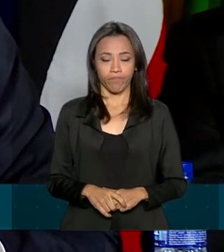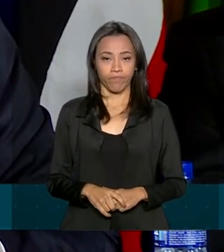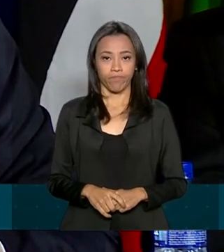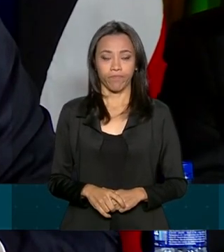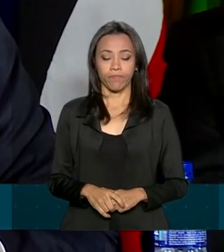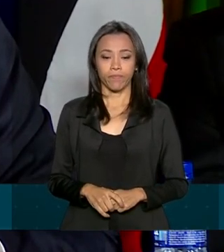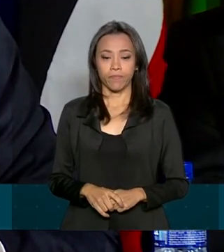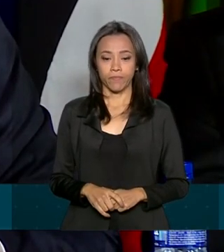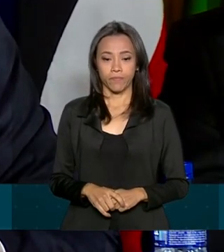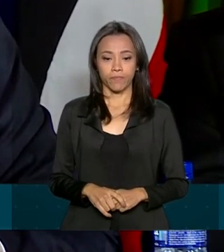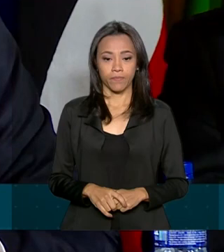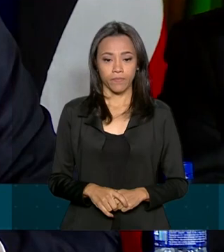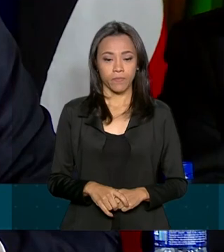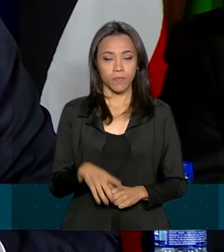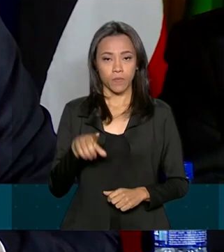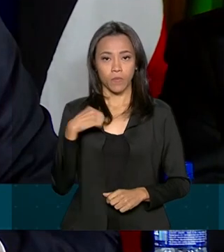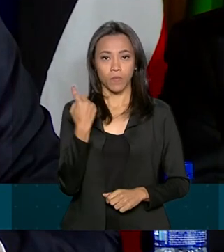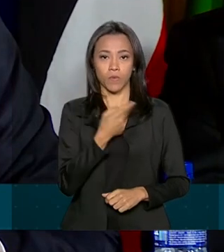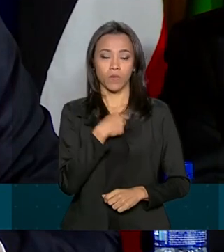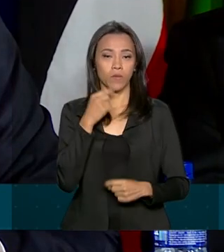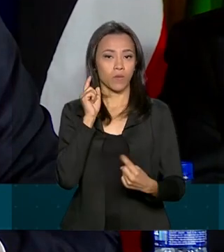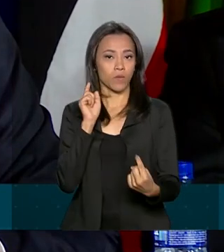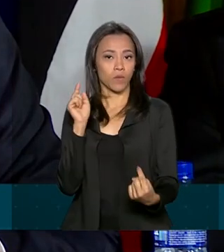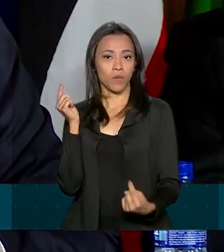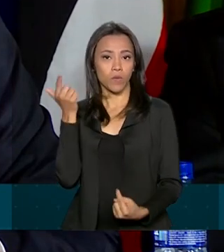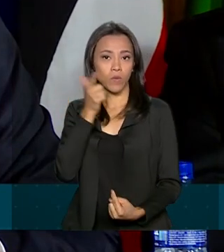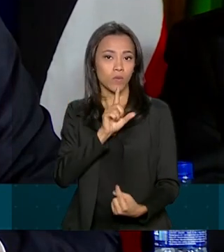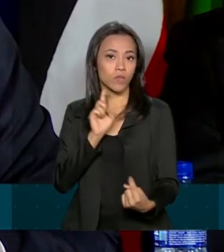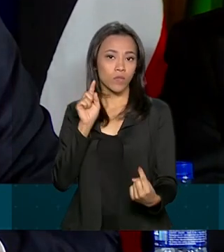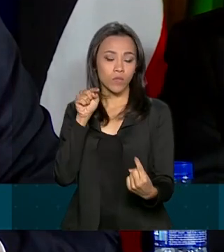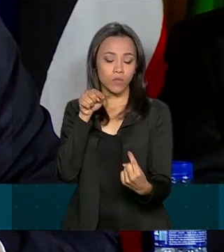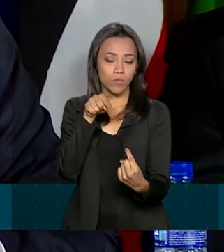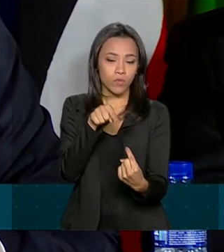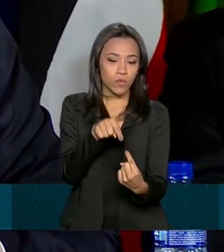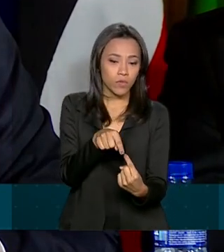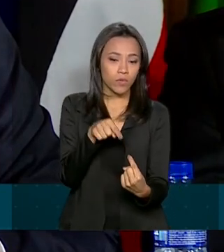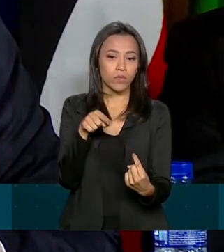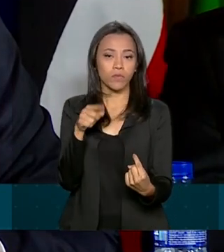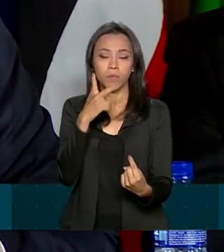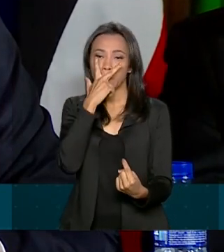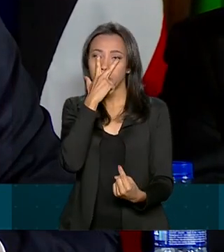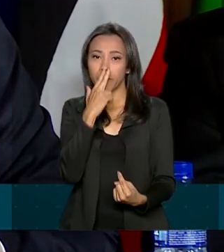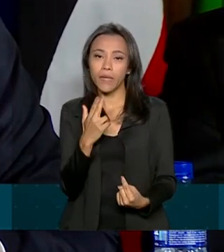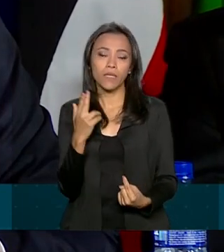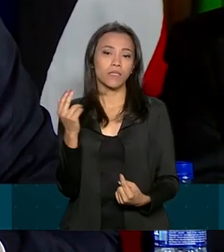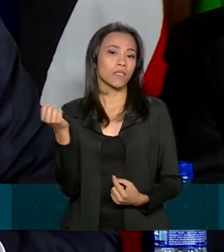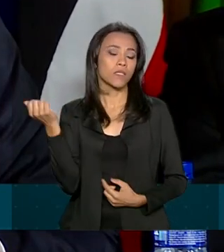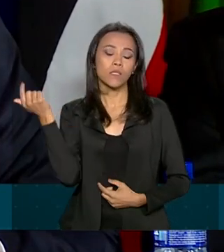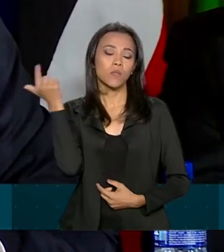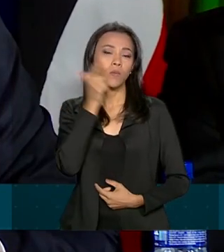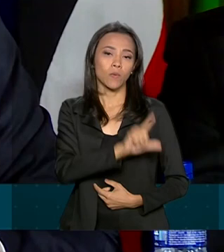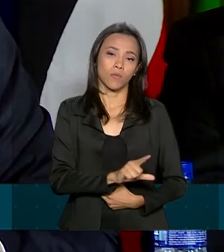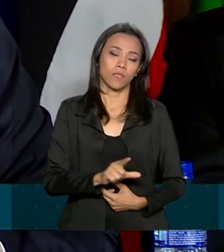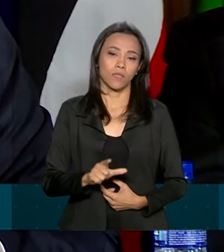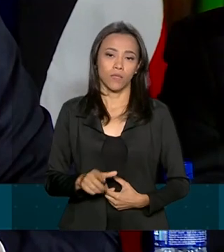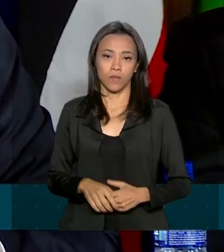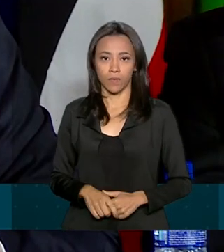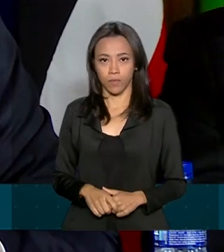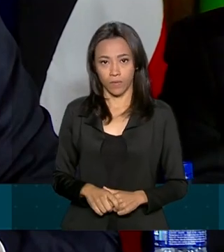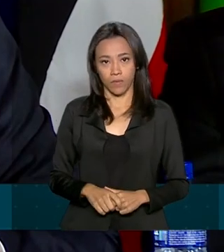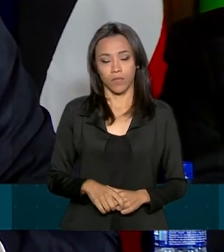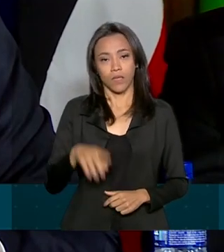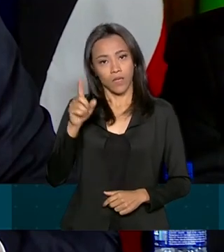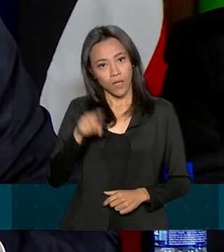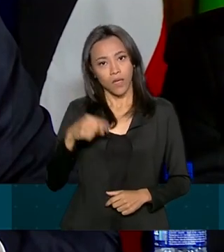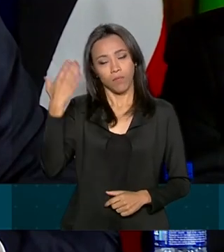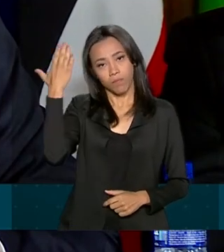conseguindo um objetivo parecendo inalcançável para muitos de nós. É um